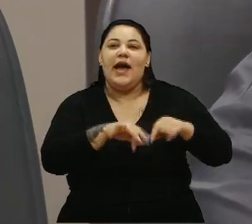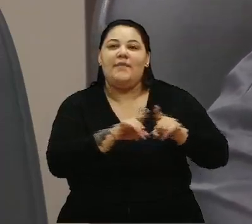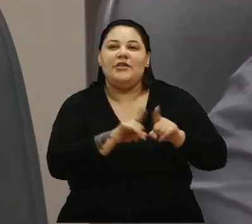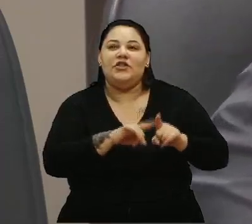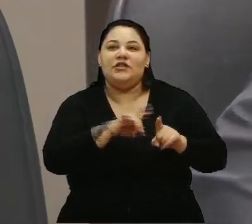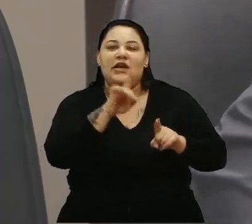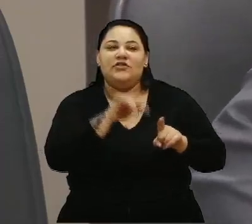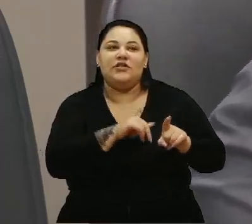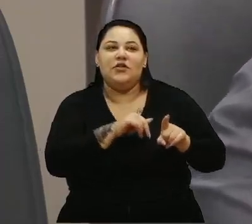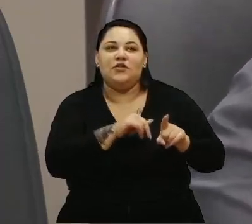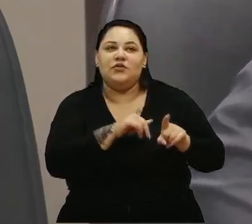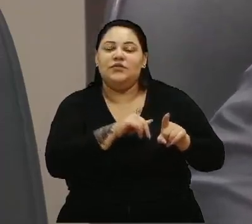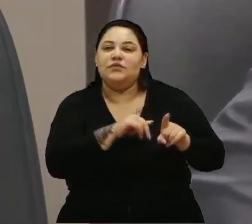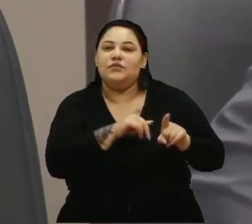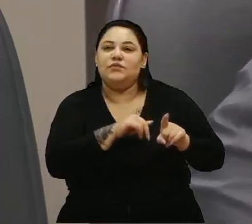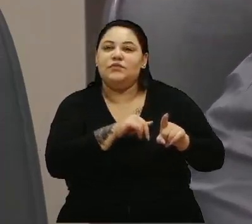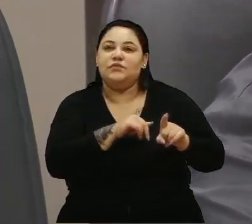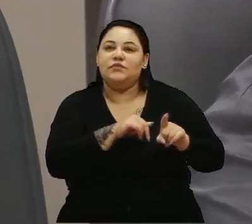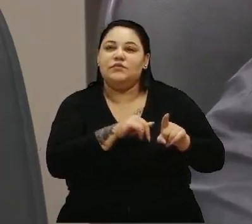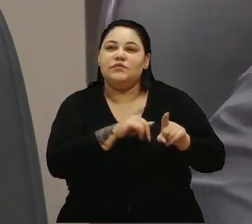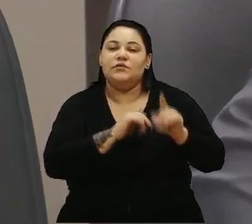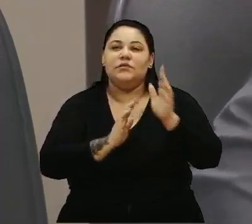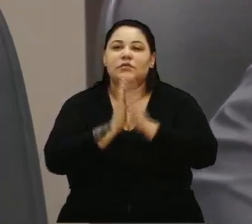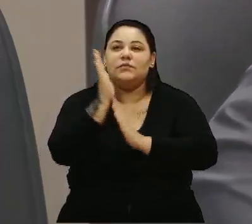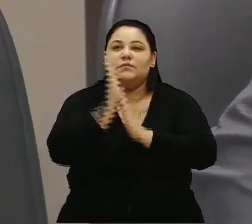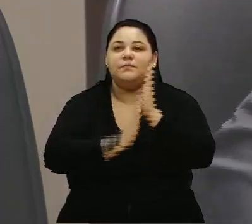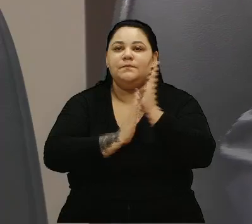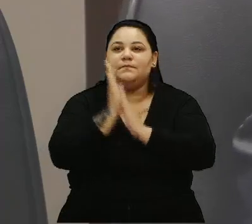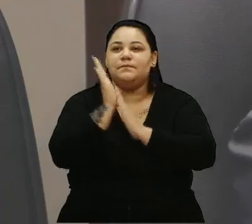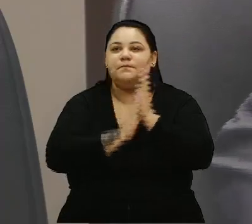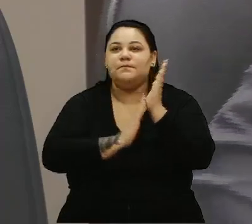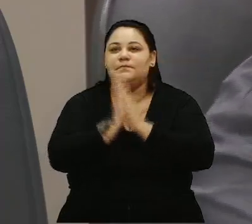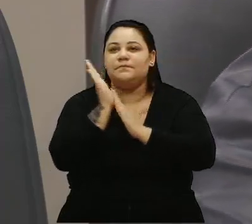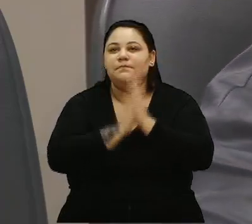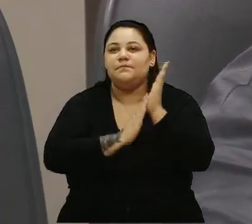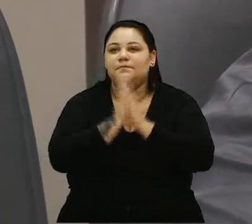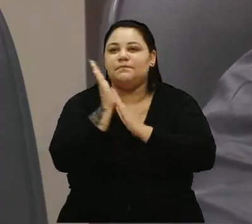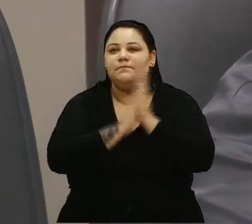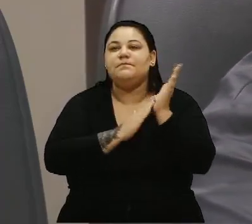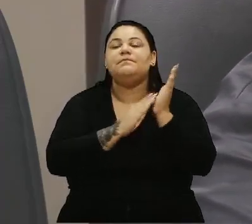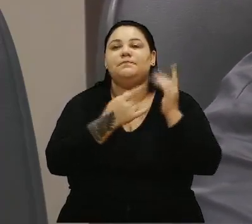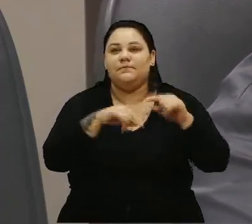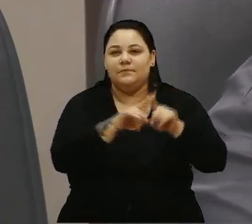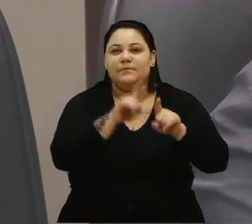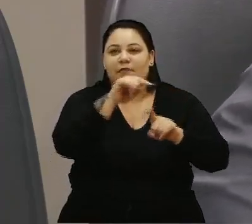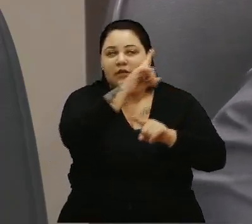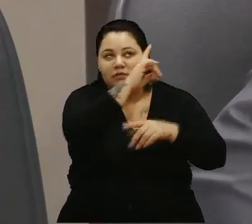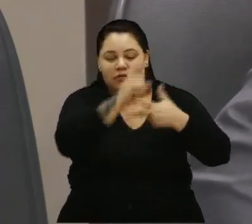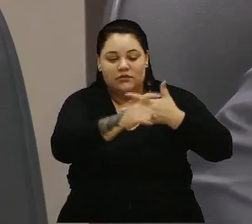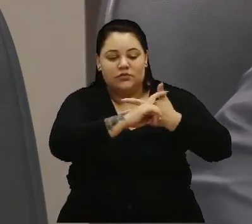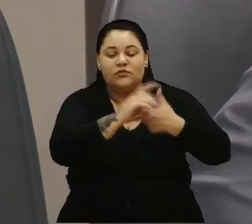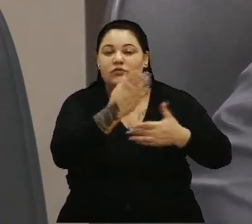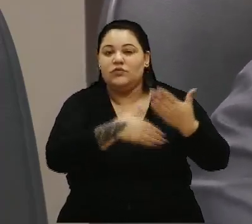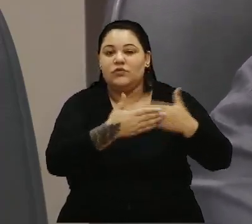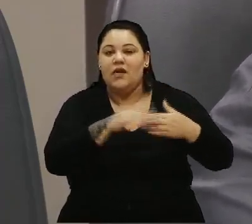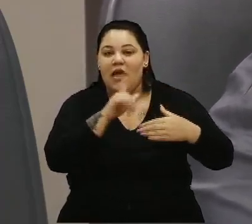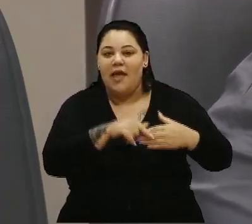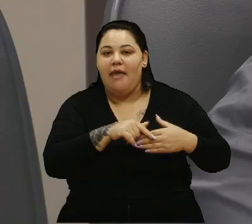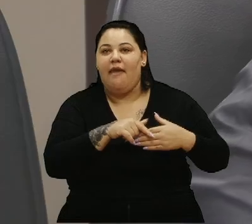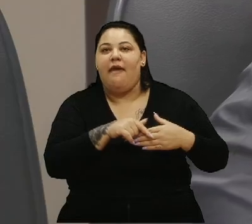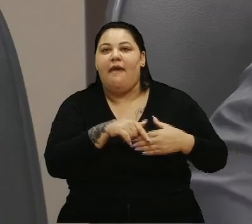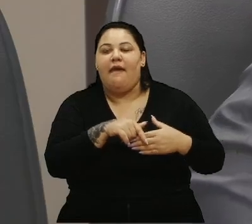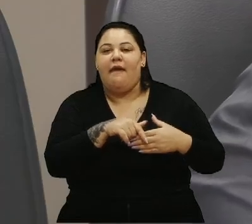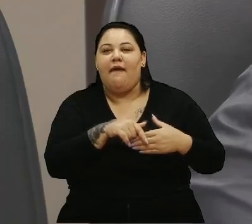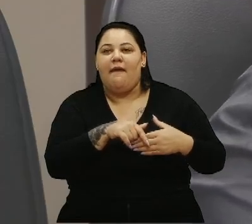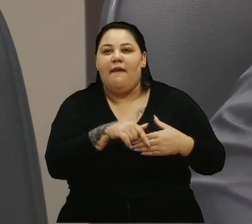da secretaria e vir para cá. Porque lá no executivo todo mundo é leão, todo mundo é machão. Depois aqui nessa casa eles ficam pianinho, né? Então eu